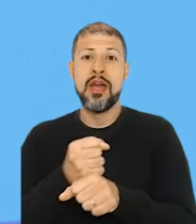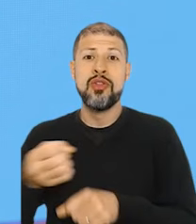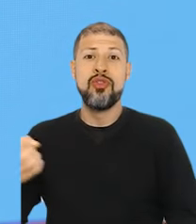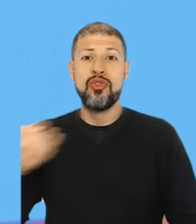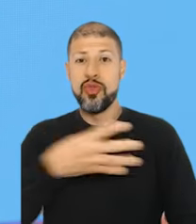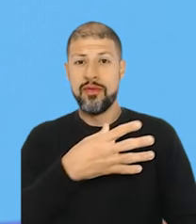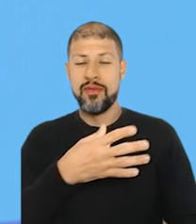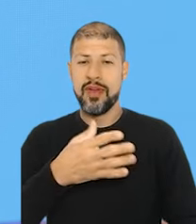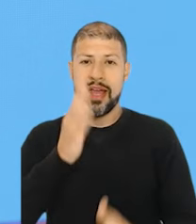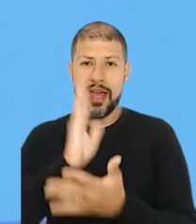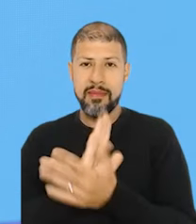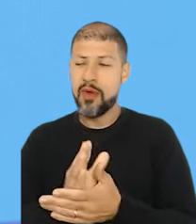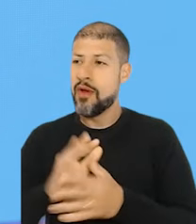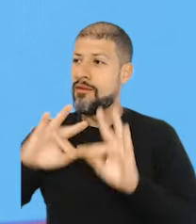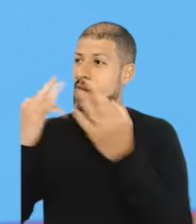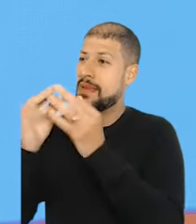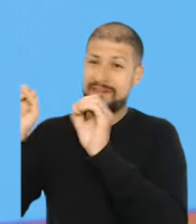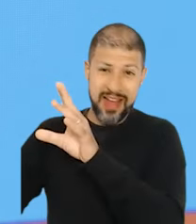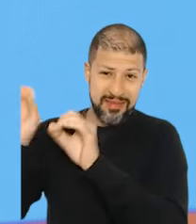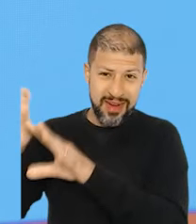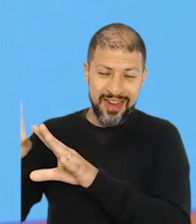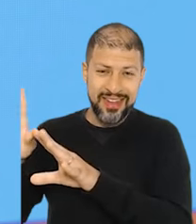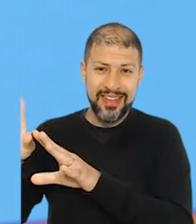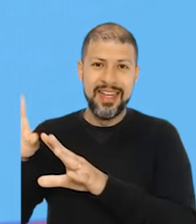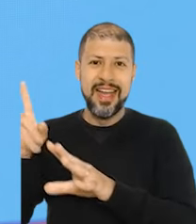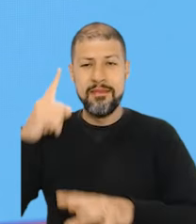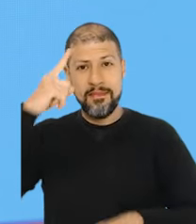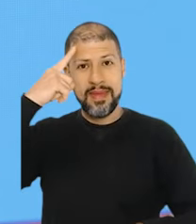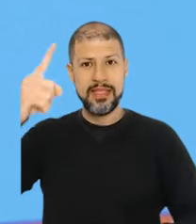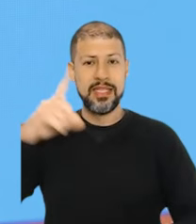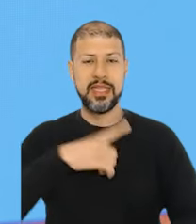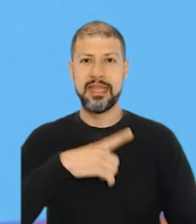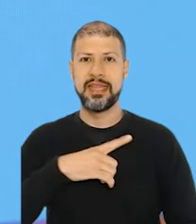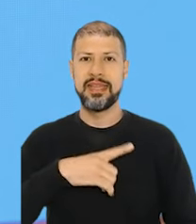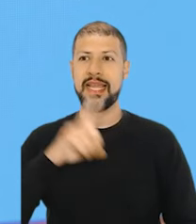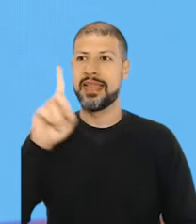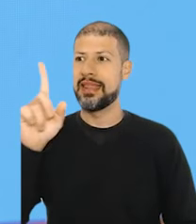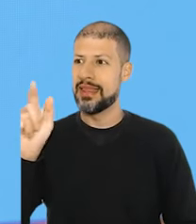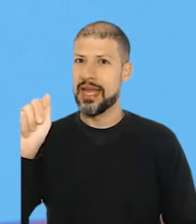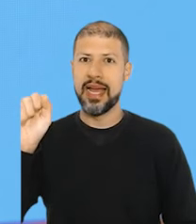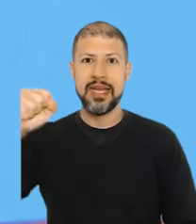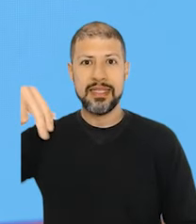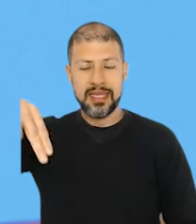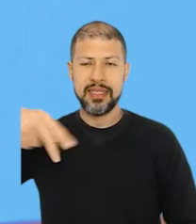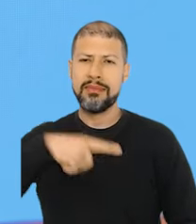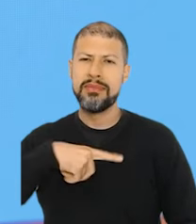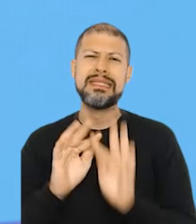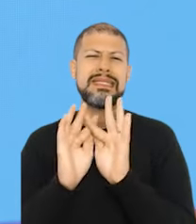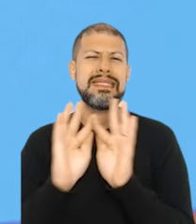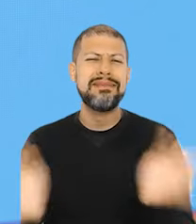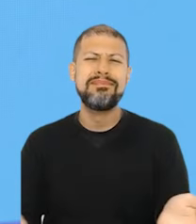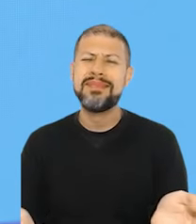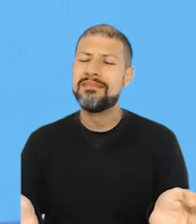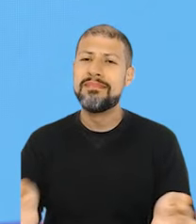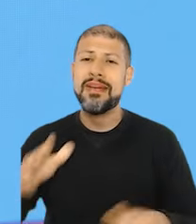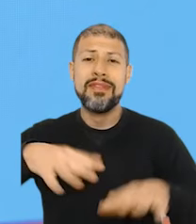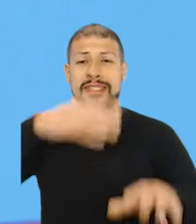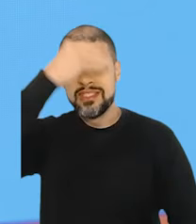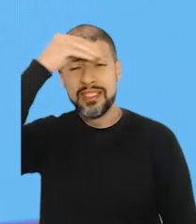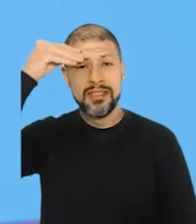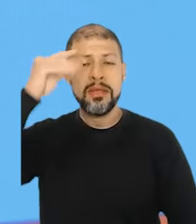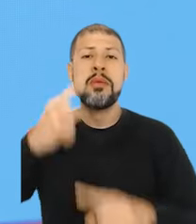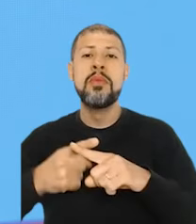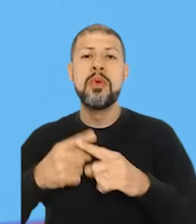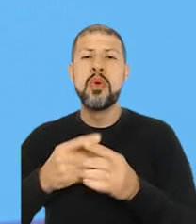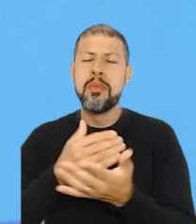você dispensou os parentes já pensa em fazer a declaração sabe por é uma coisa tão simples mas a gente esquece porque entre o